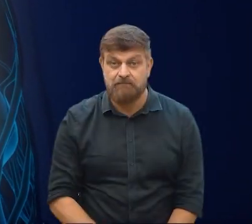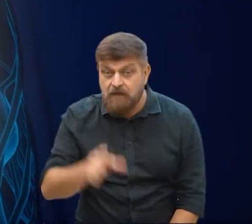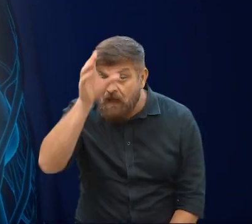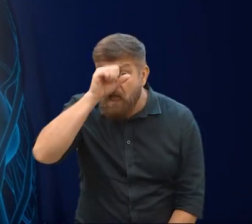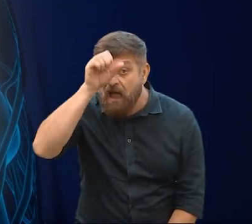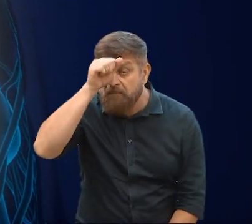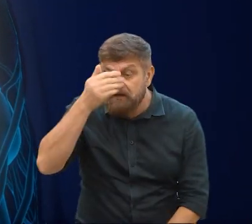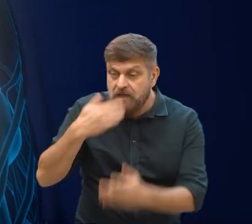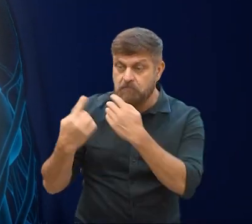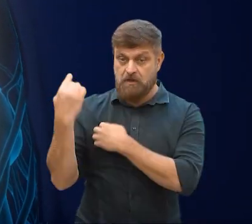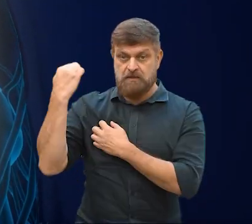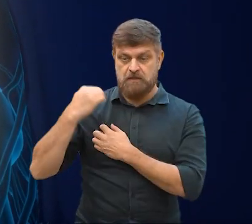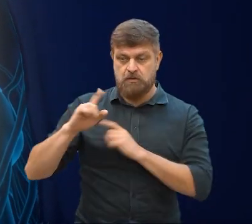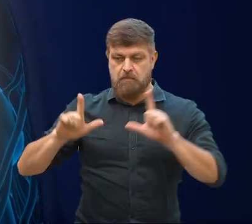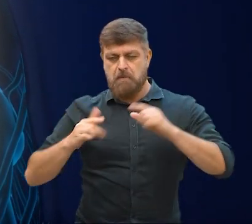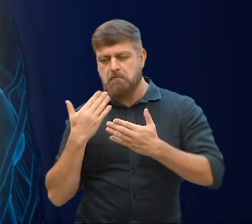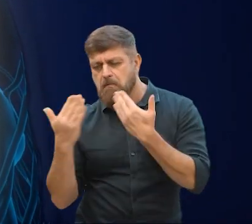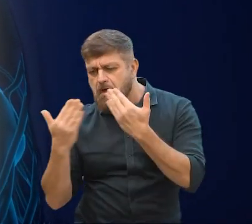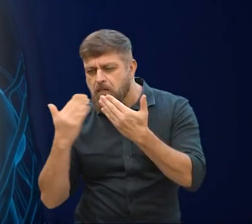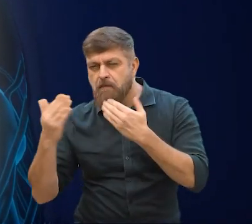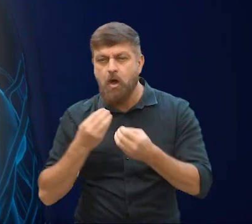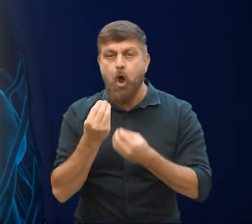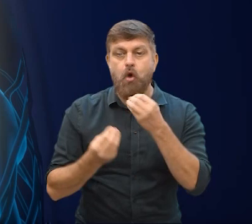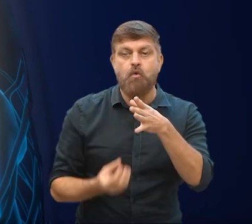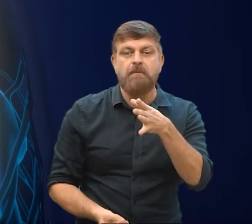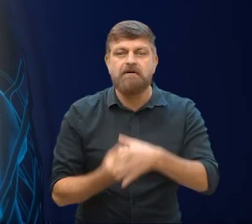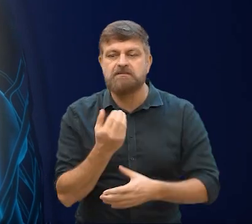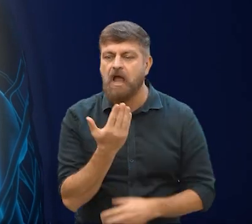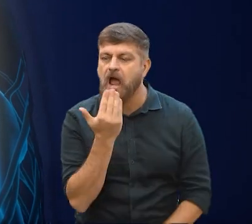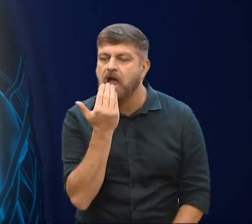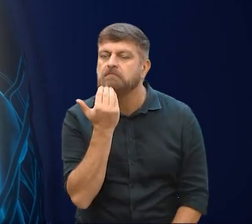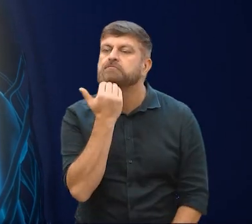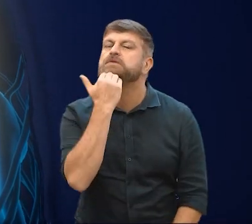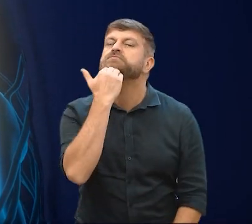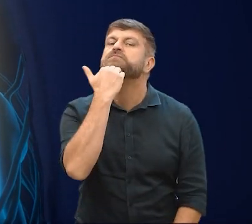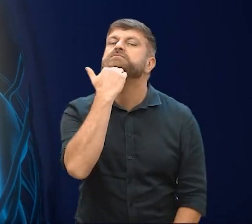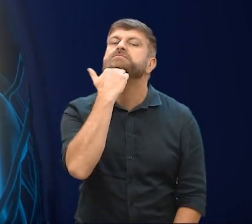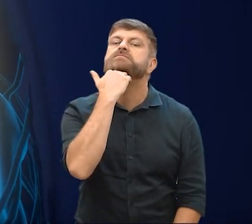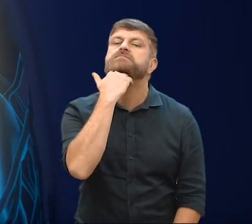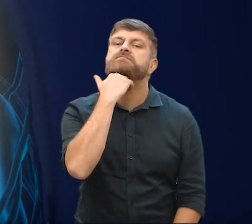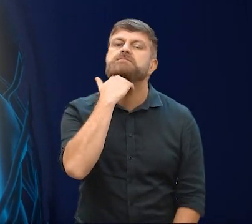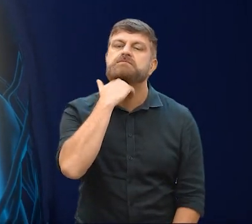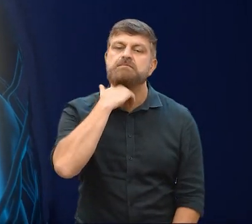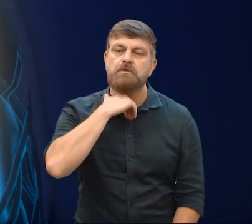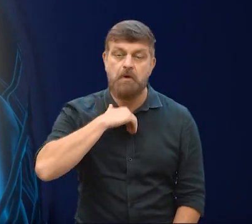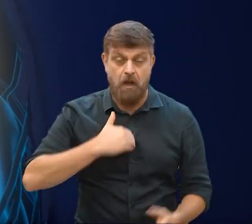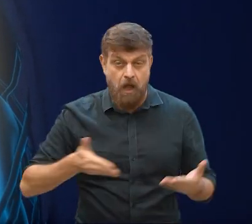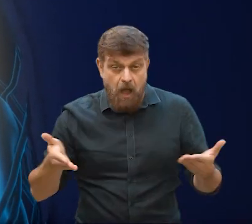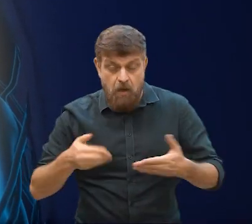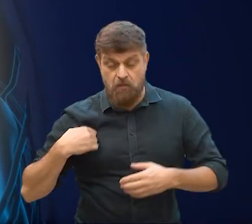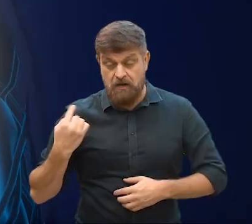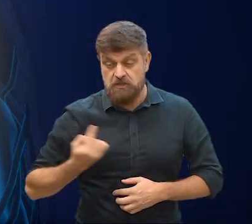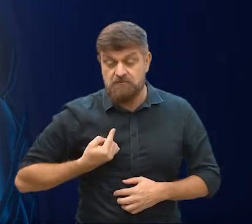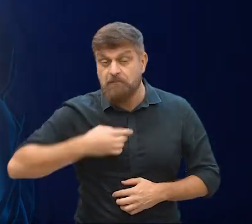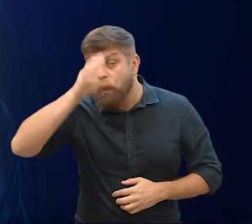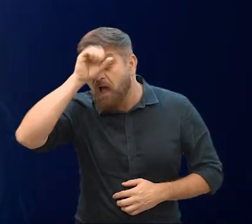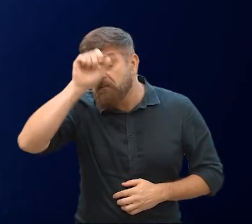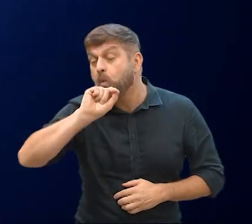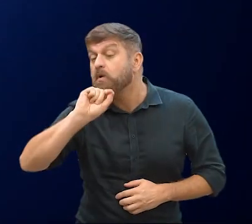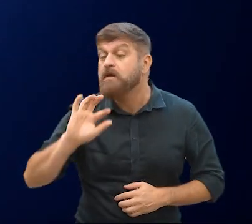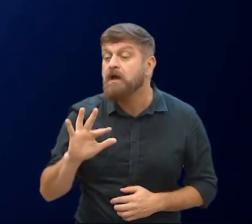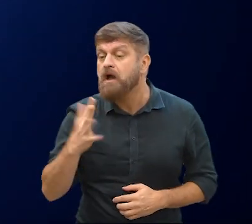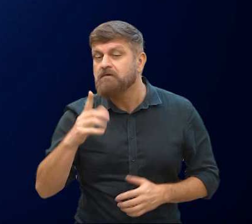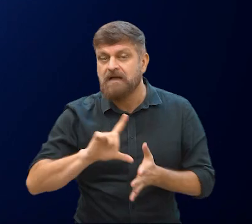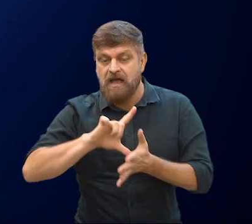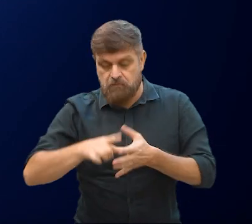Aprendemos no bloco anterior sobre o início do trajeto do alimento quando ele entra pela boca. Agora, vamos saber o que acontece